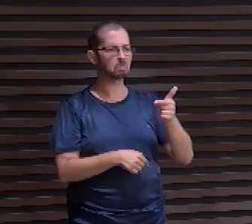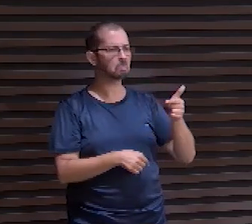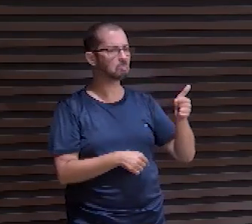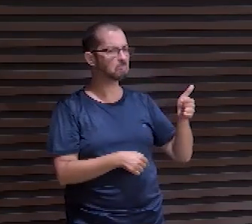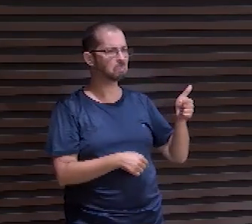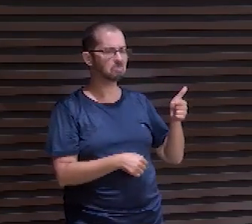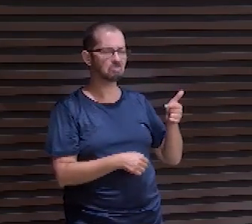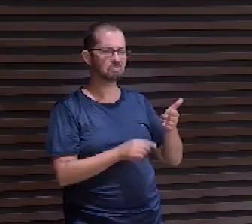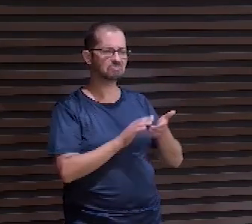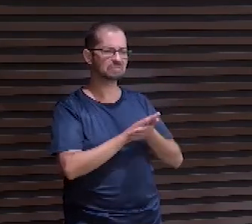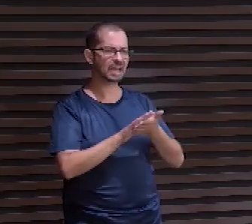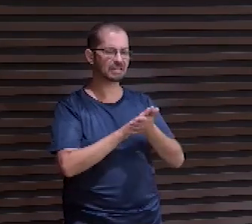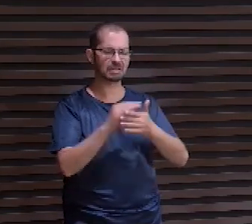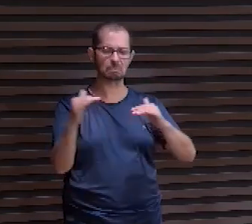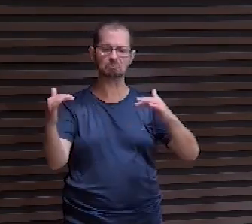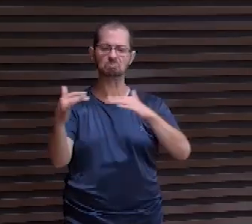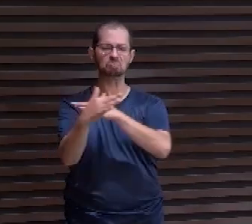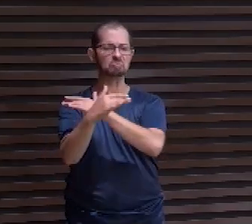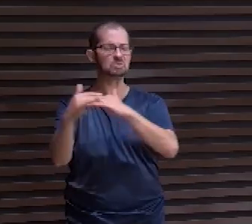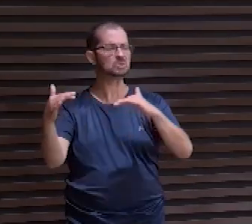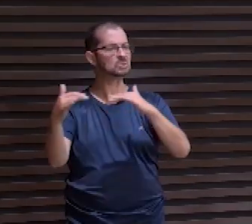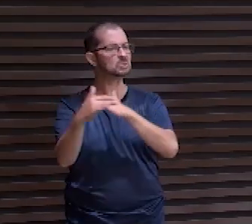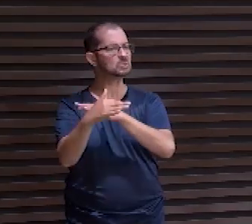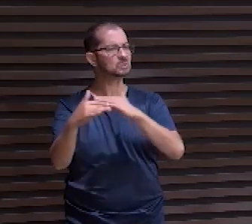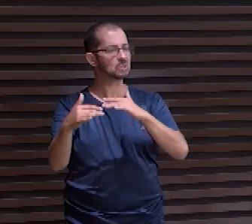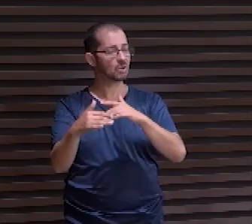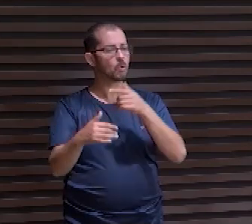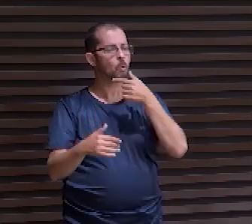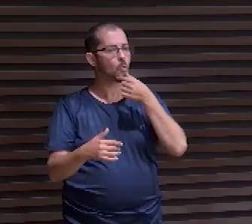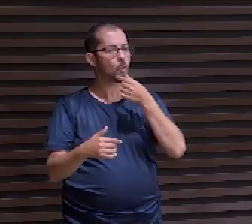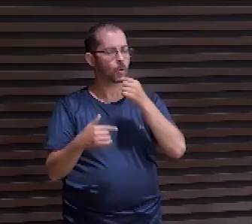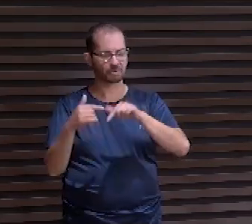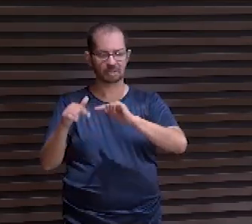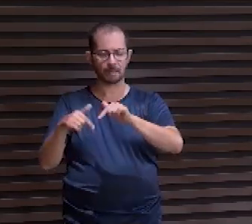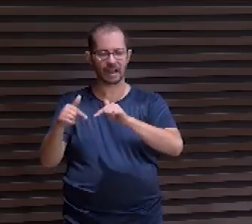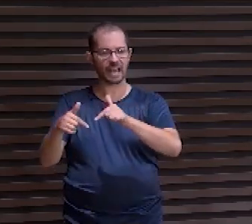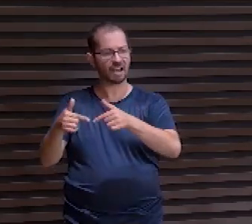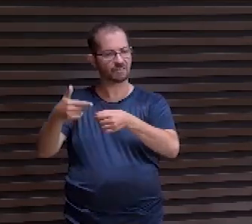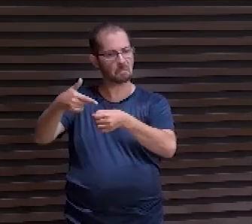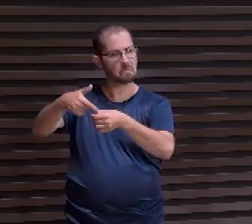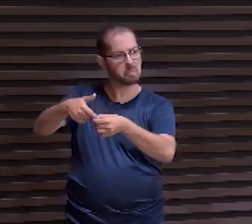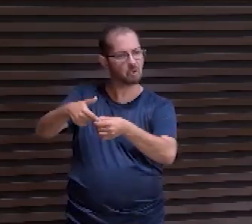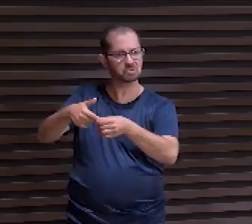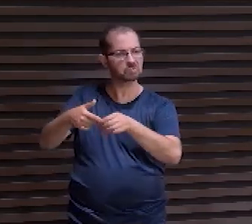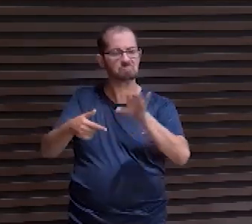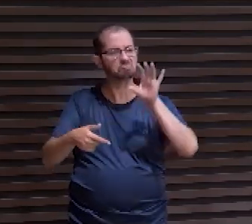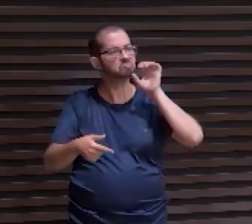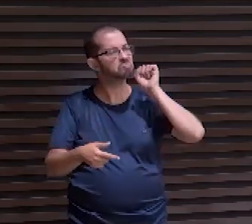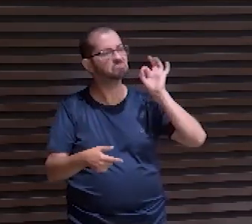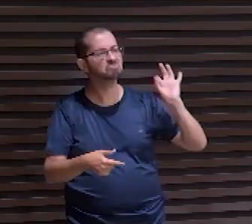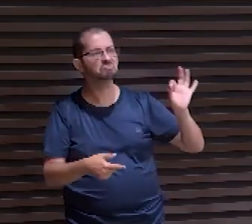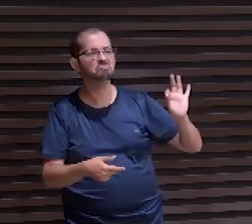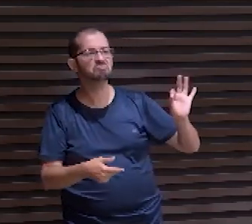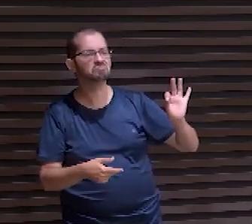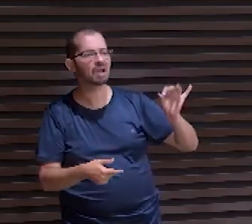O tráfego intenso deve ter impedido o funcionário do posto de ouvir o telefone, pois